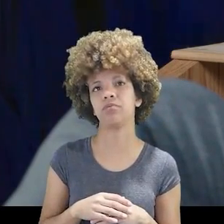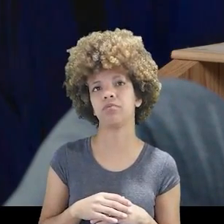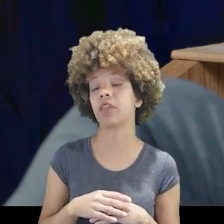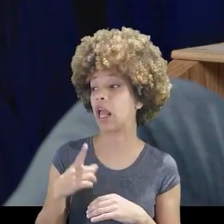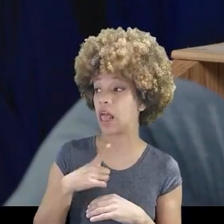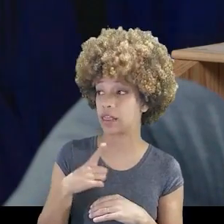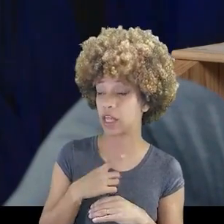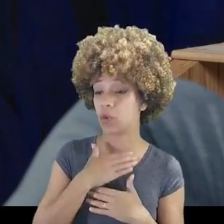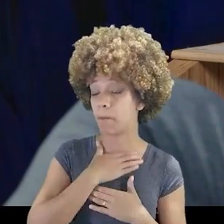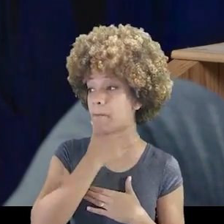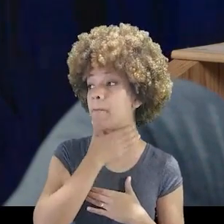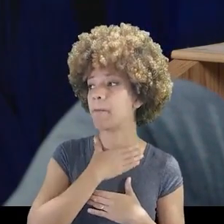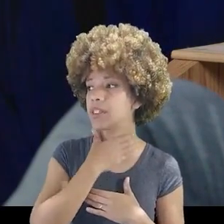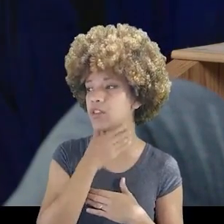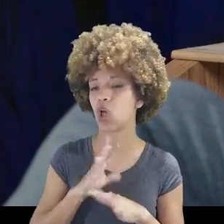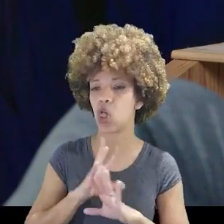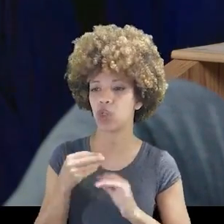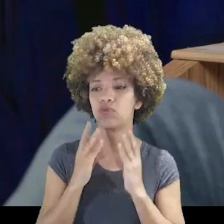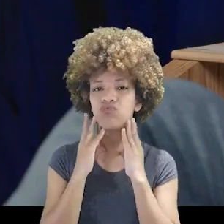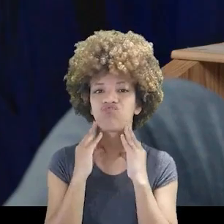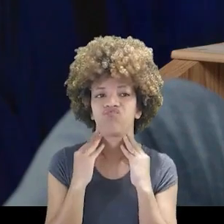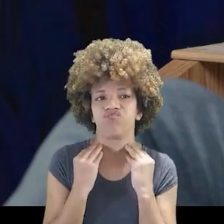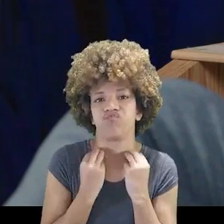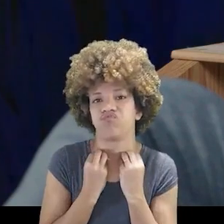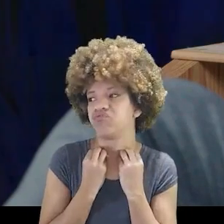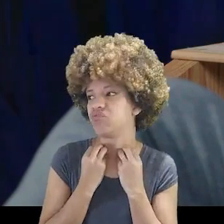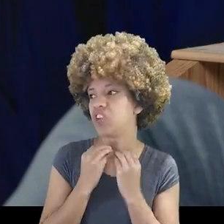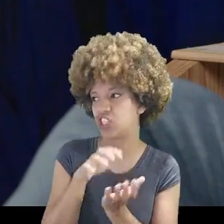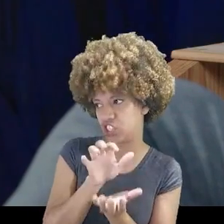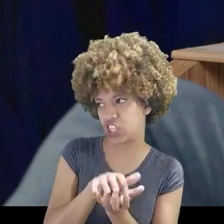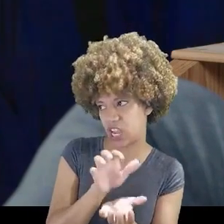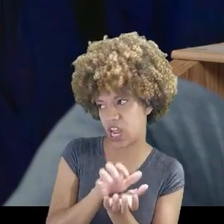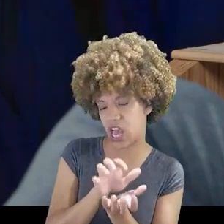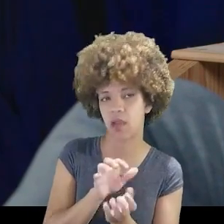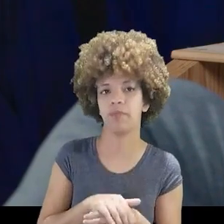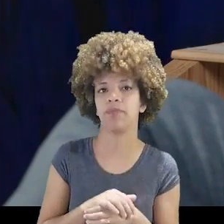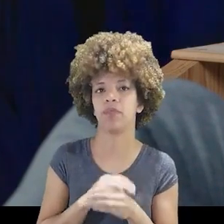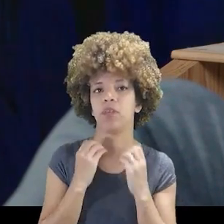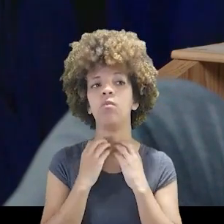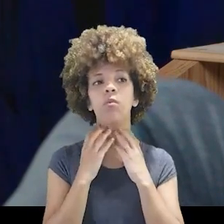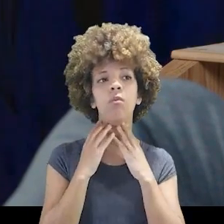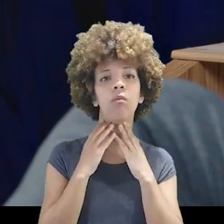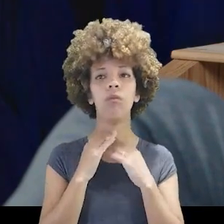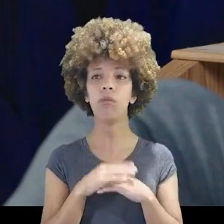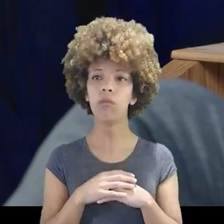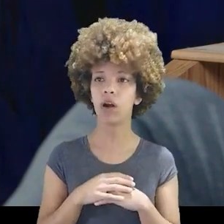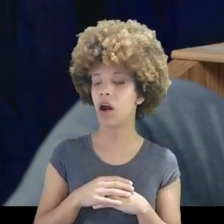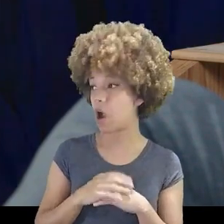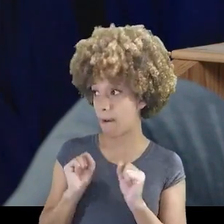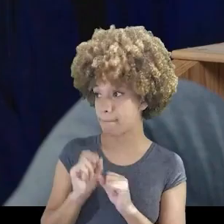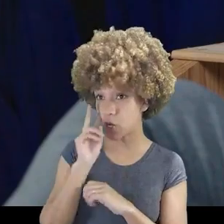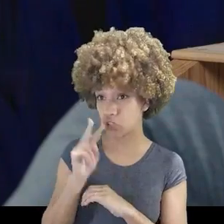ele tem um pescoço Tão todo franzido bom jacaré jacaré né Você sabe um réptil eles ficam em pé pode olhar para o